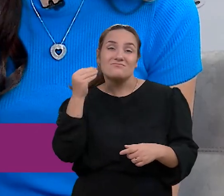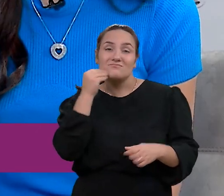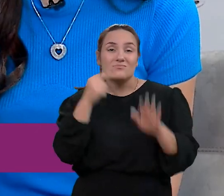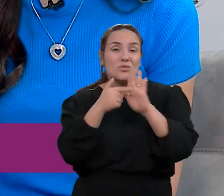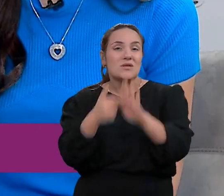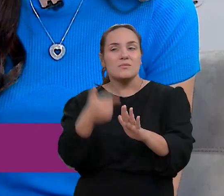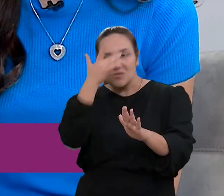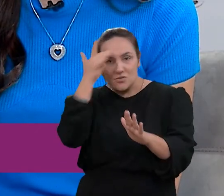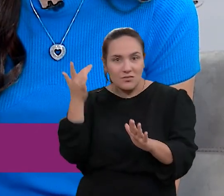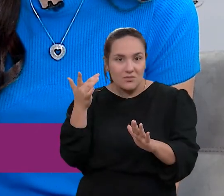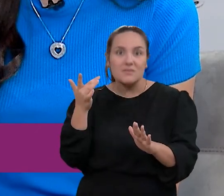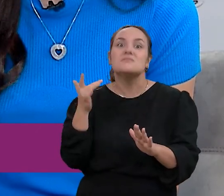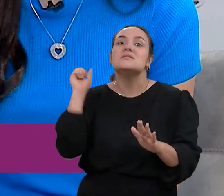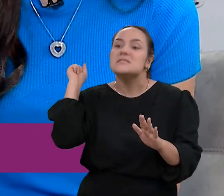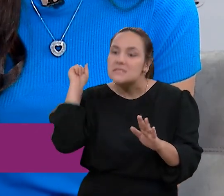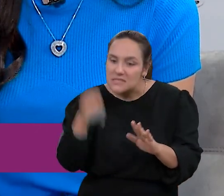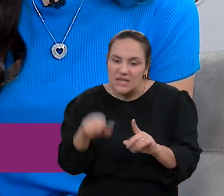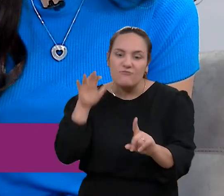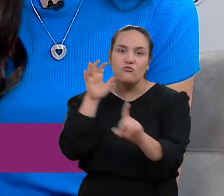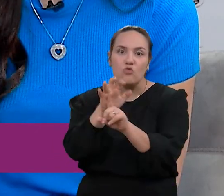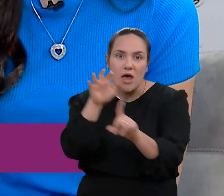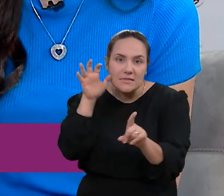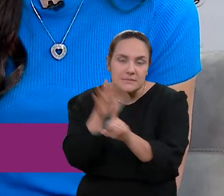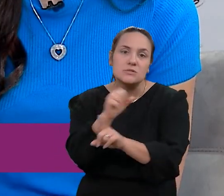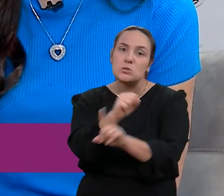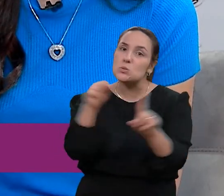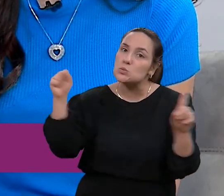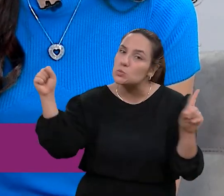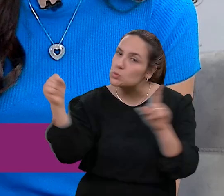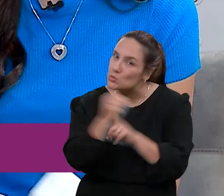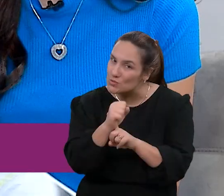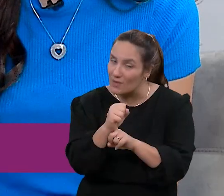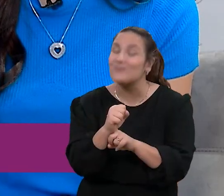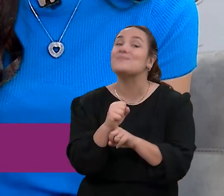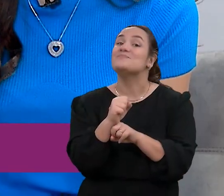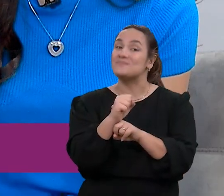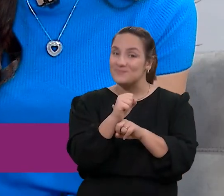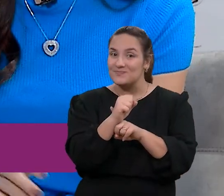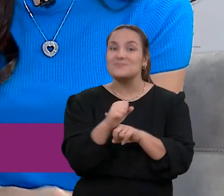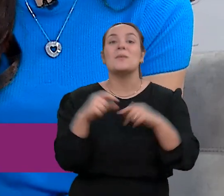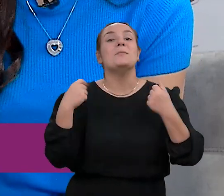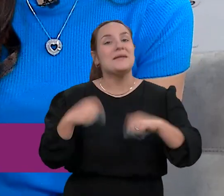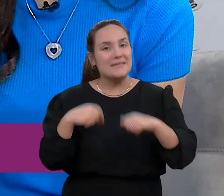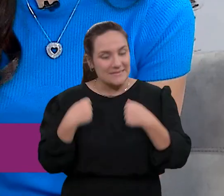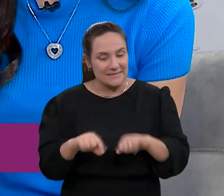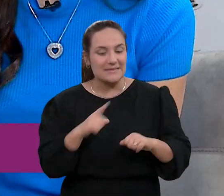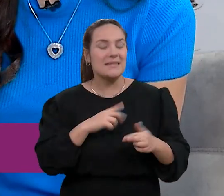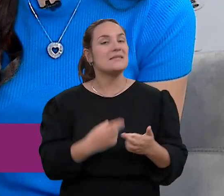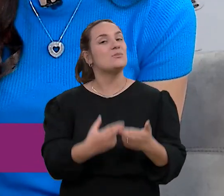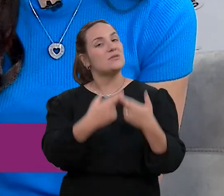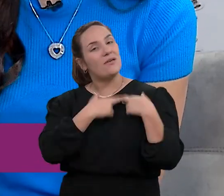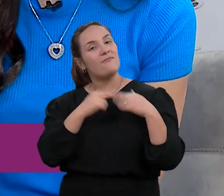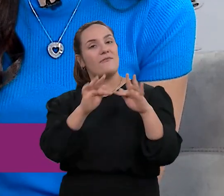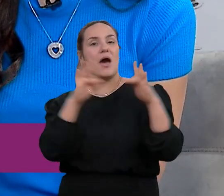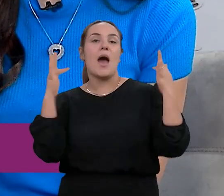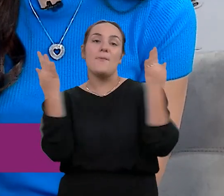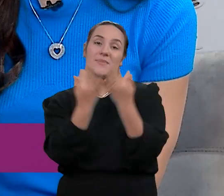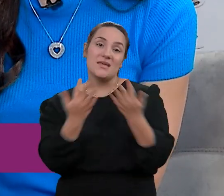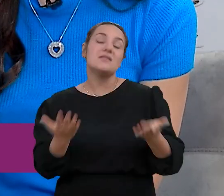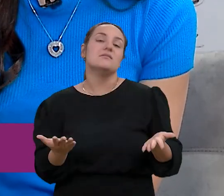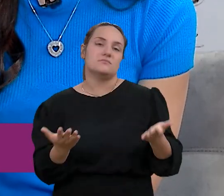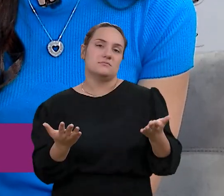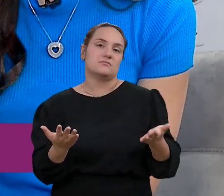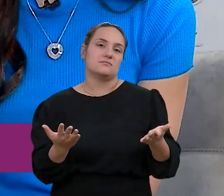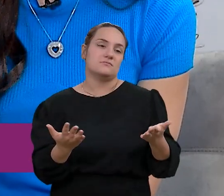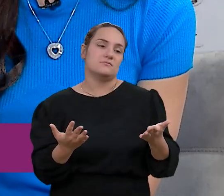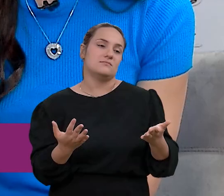pessoas que não que é uma questão social que é óbvio que exige sim uma responsabilização das famílias mas no sentido de